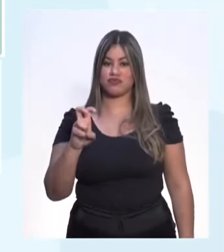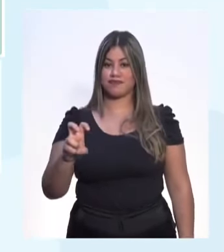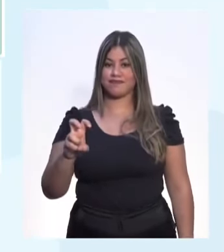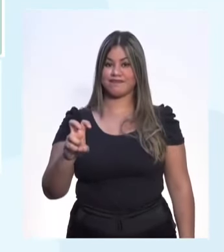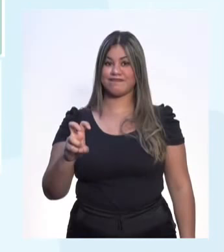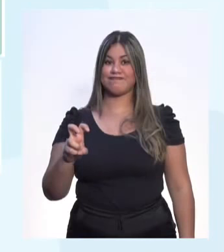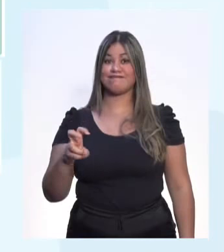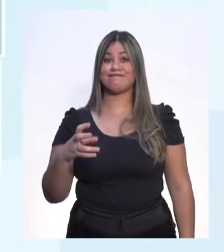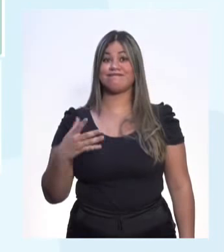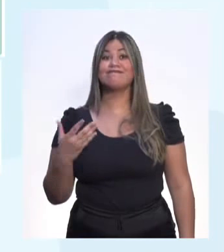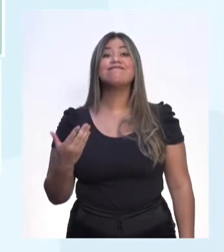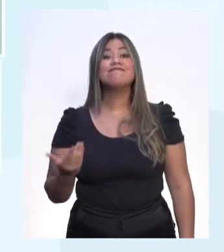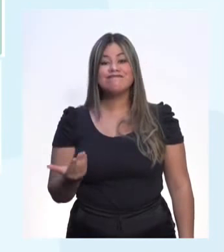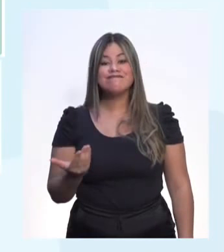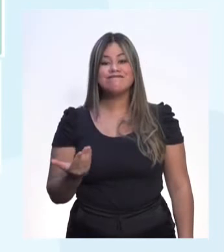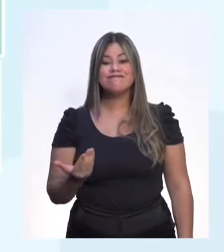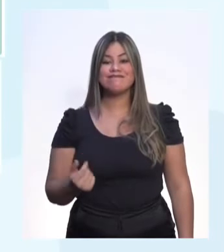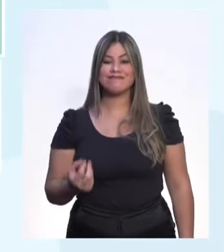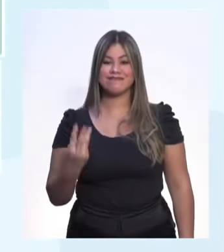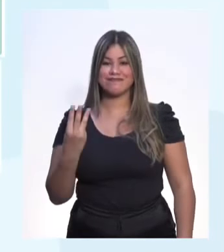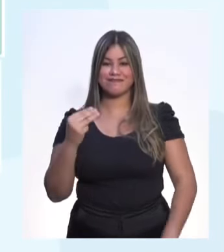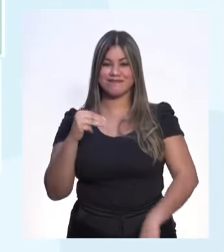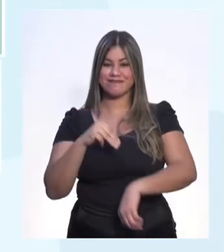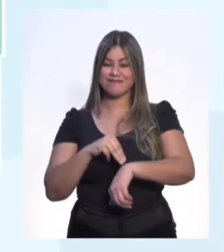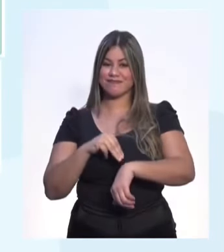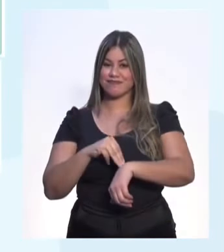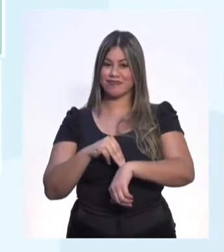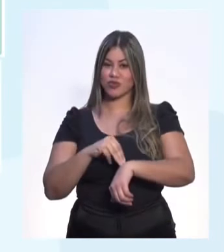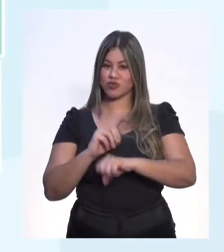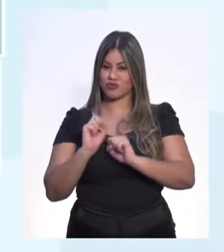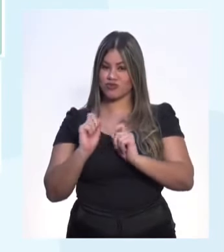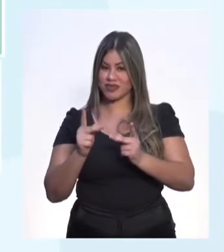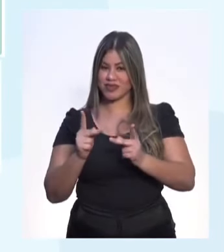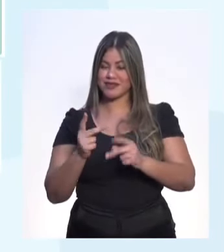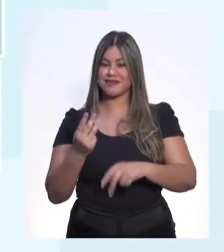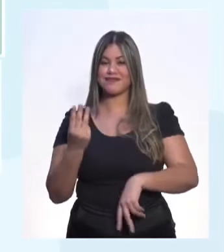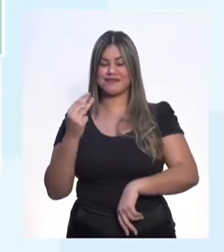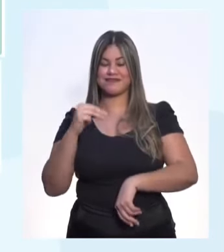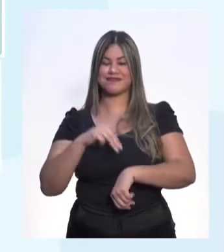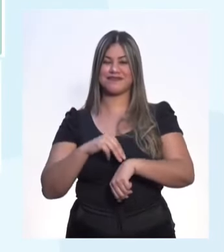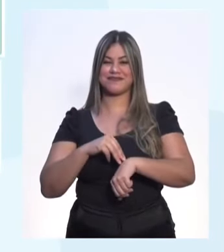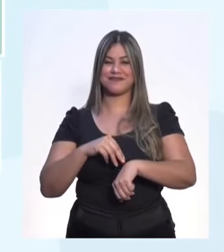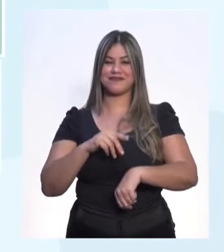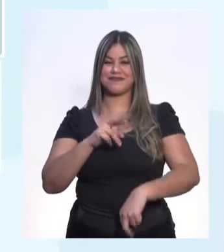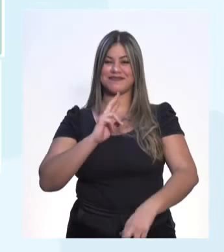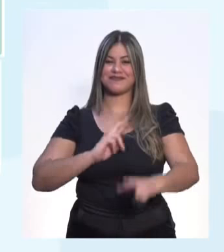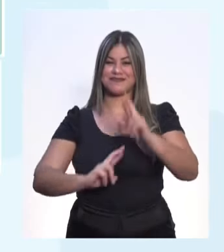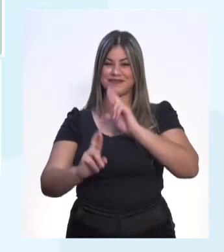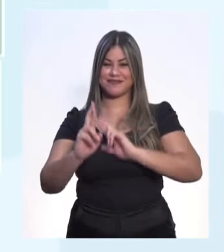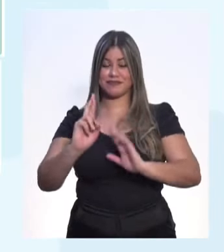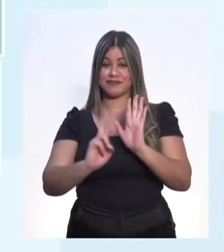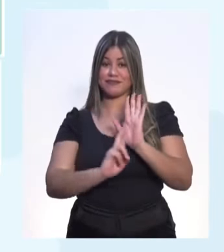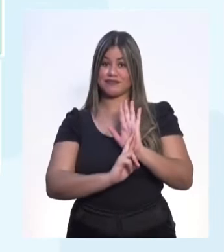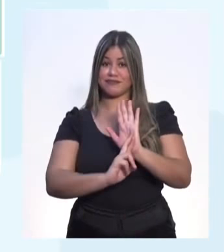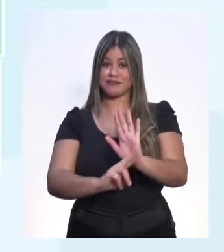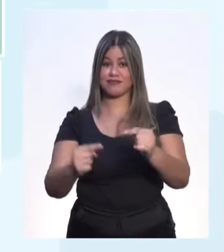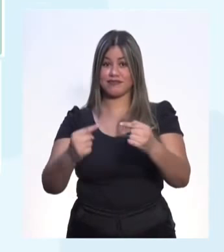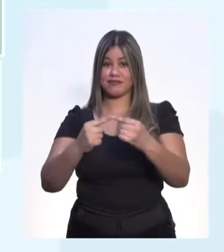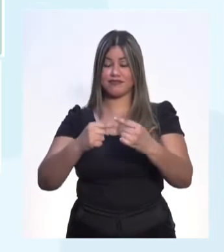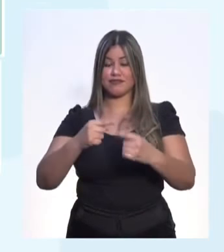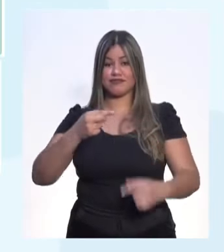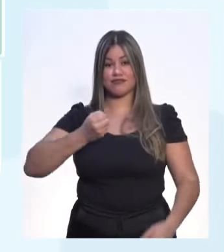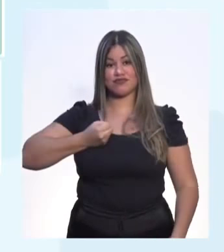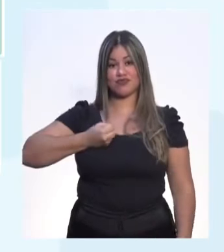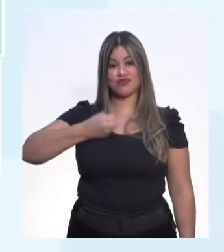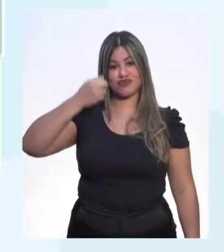2345 Jonas minutinhos para eles porque a cada fechado Três minutinhos para vocês representaram os valores Romanos